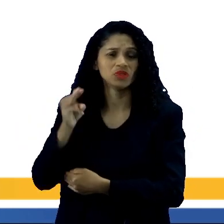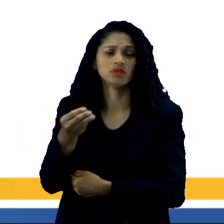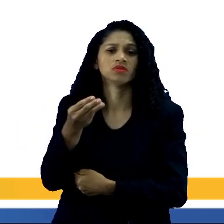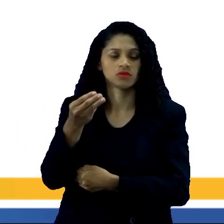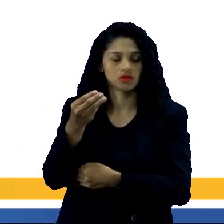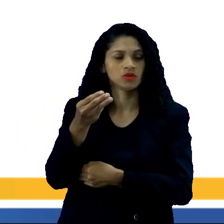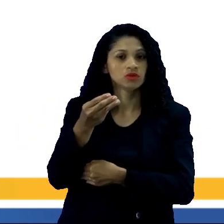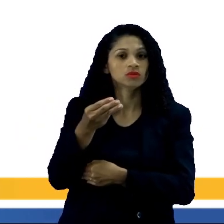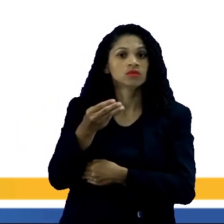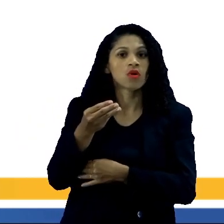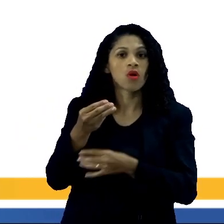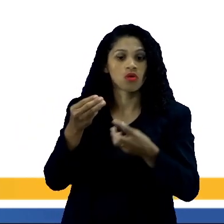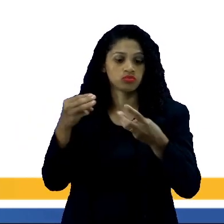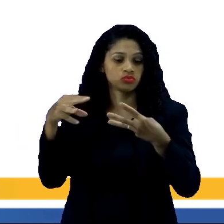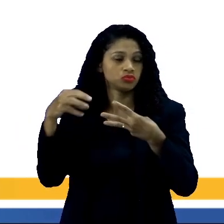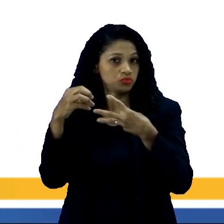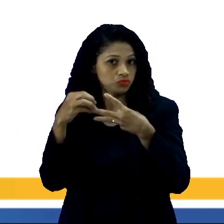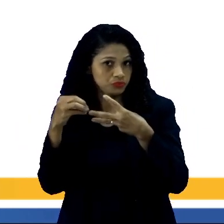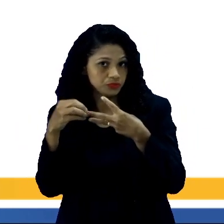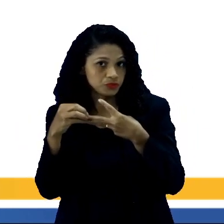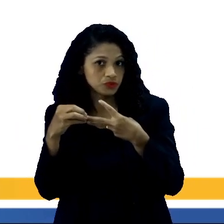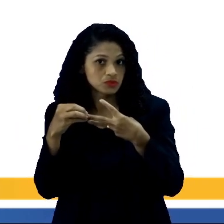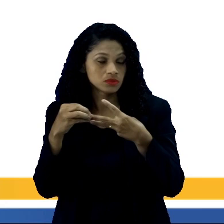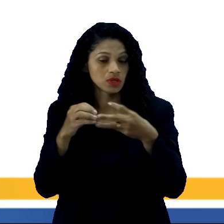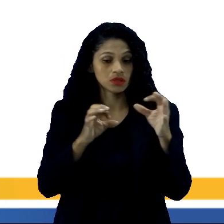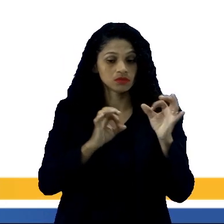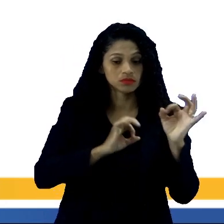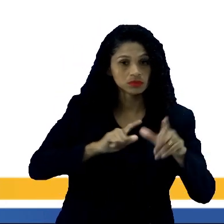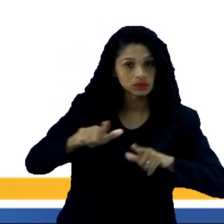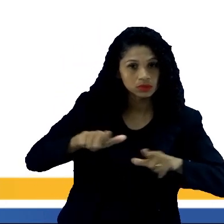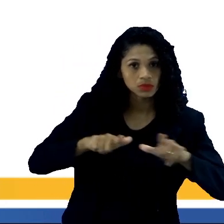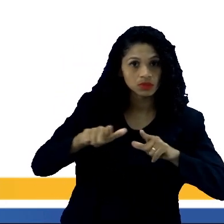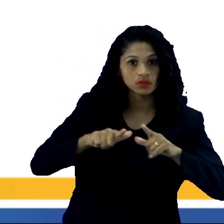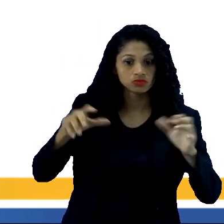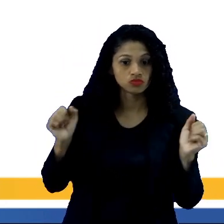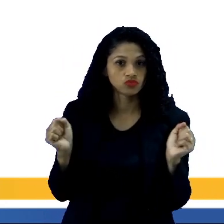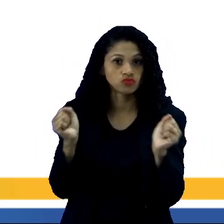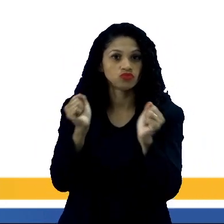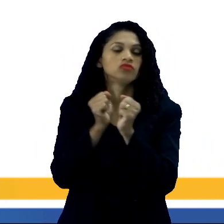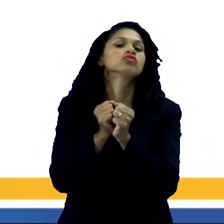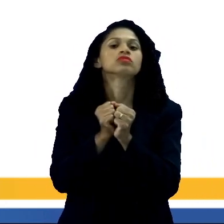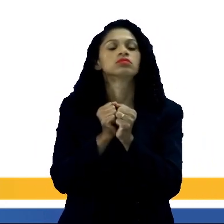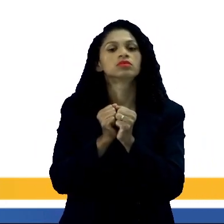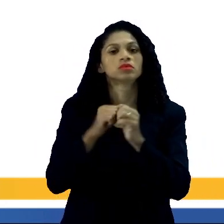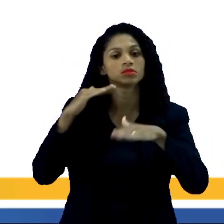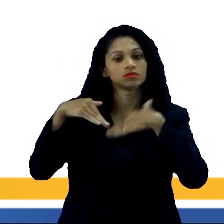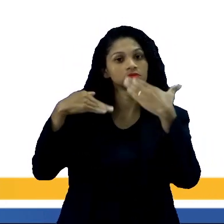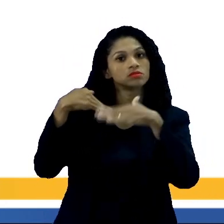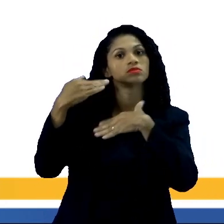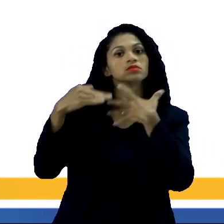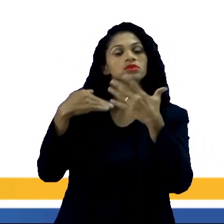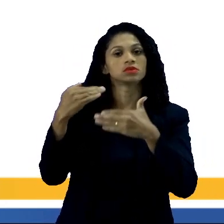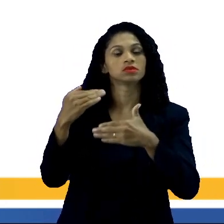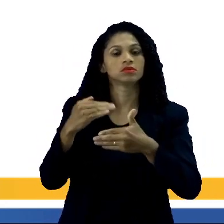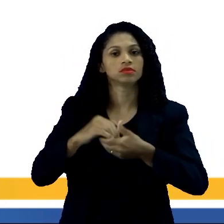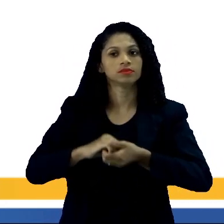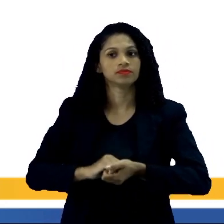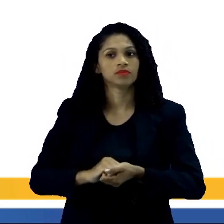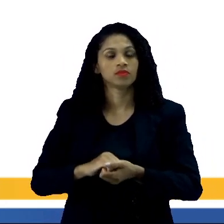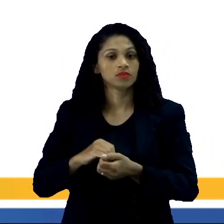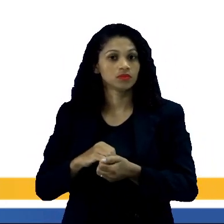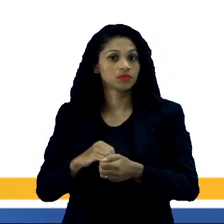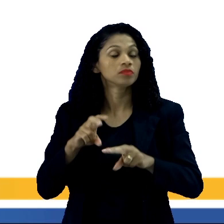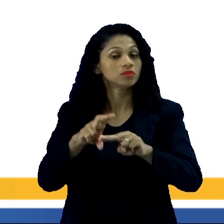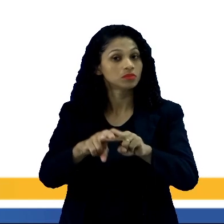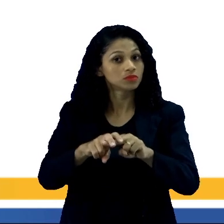não. São várias células trabalhando em conjunto para que possa desempenhar esse papel tanto importante. E por isso que